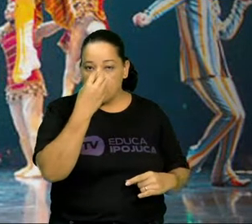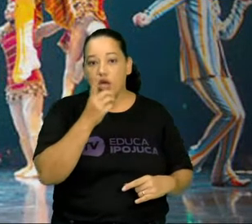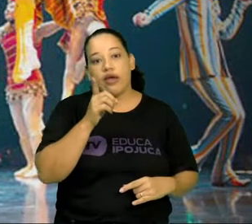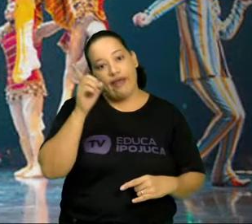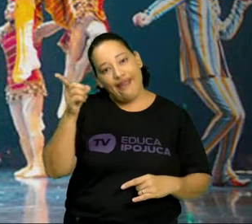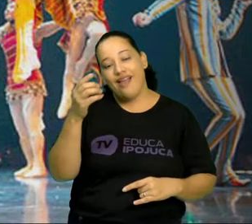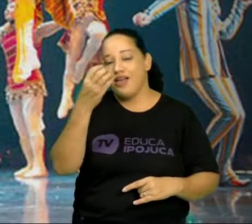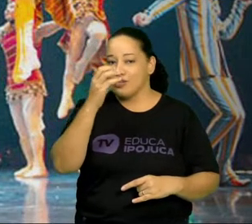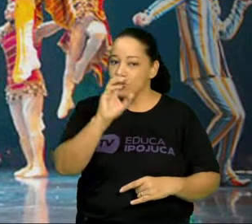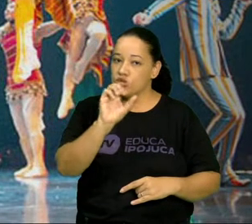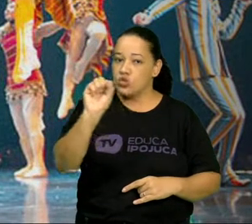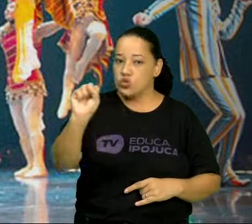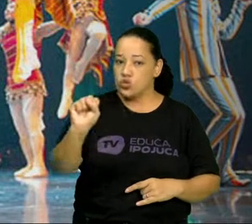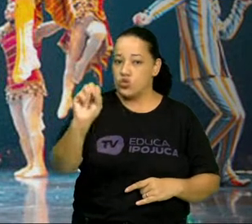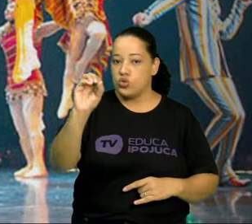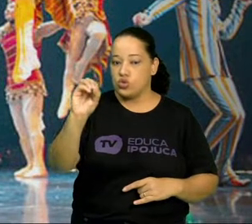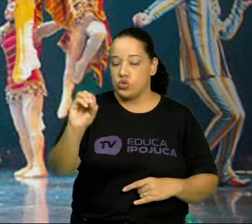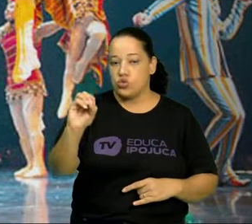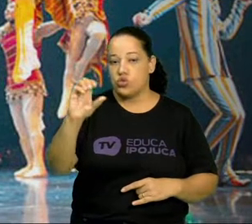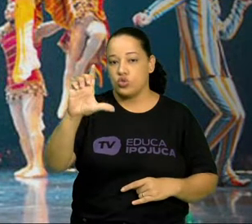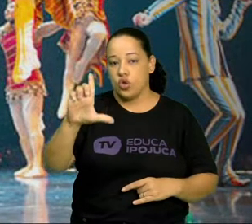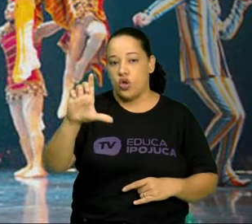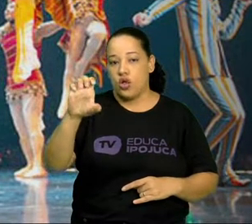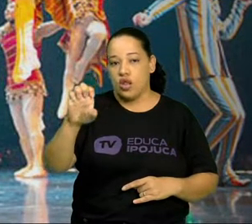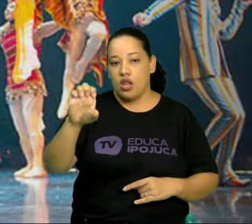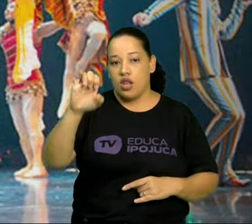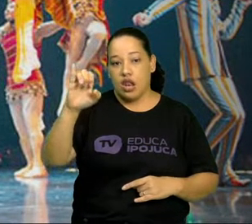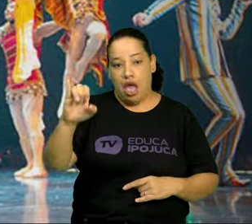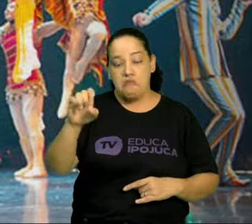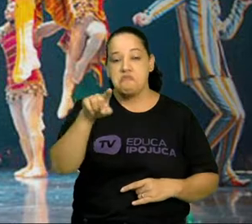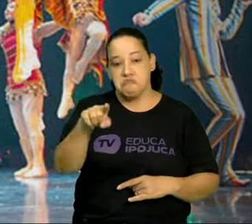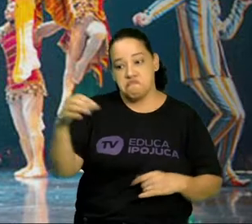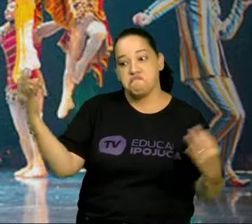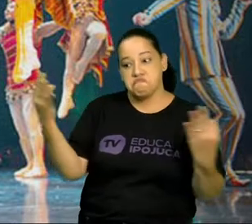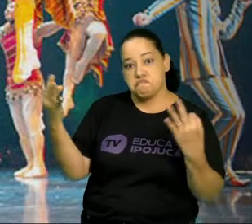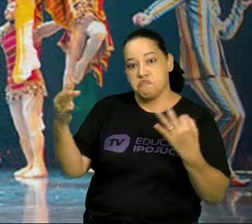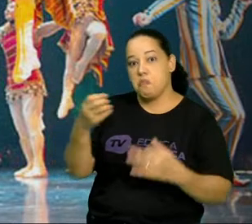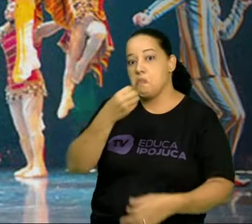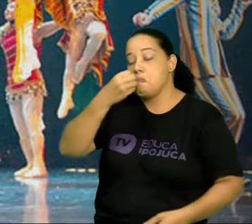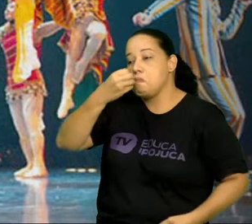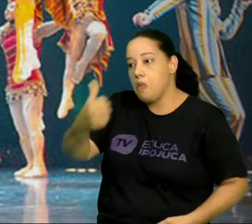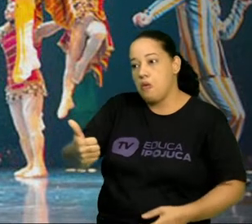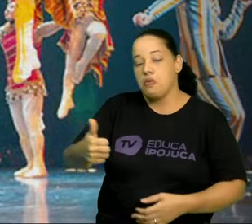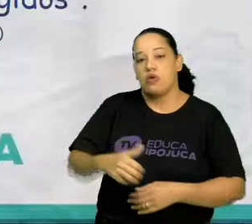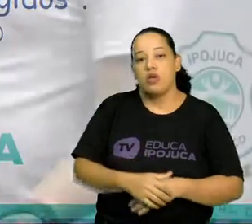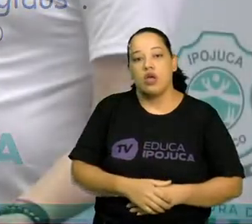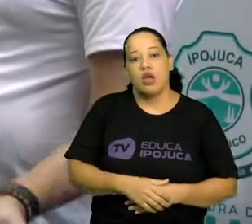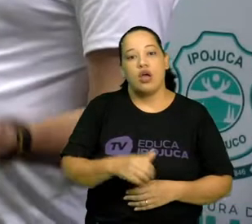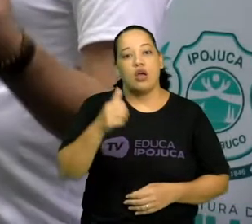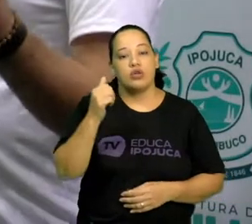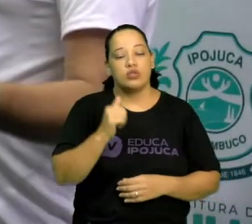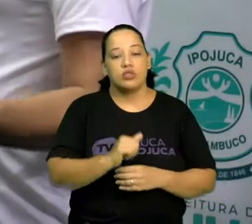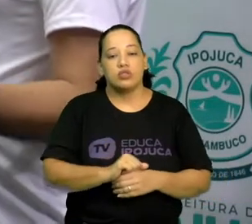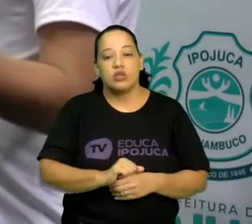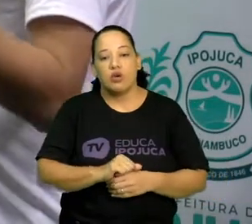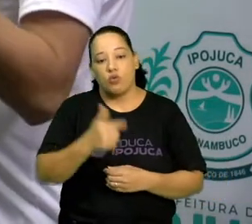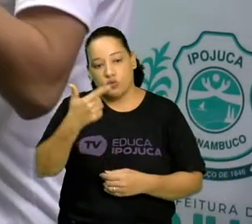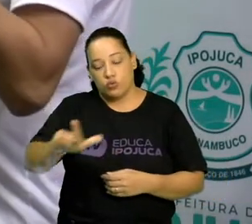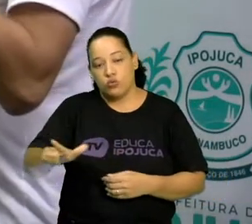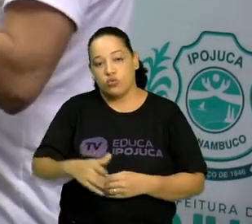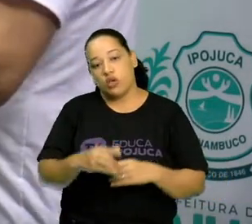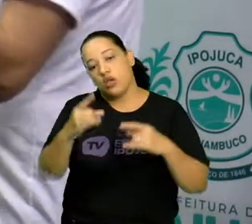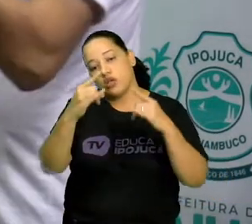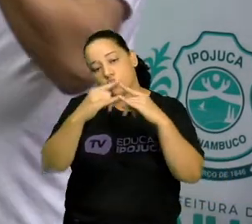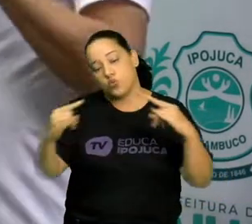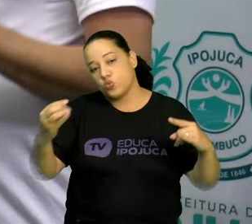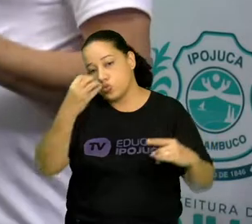Soleil, que é um circo assim maravilhoso, que a Débora Coco redirigiu. Certo? O circo,